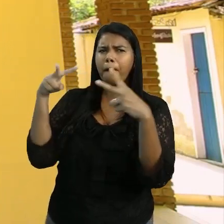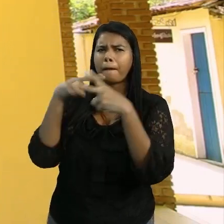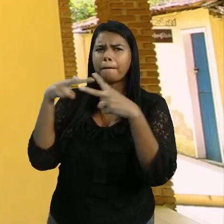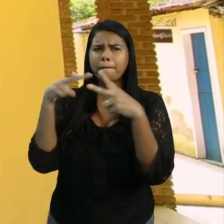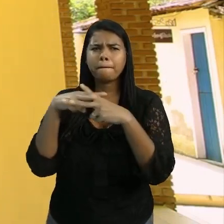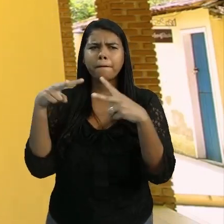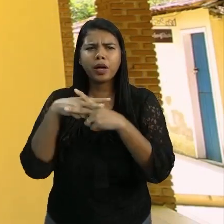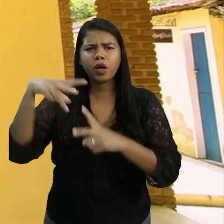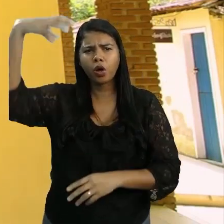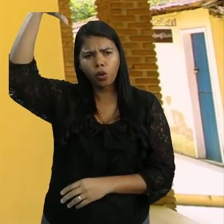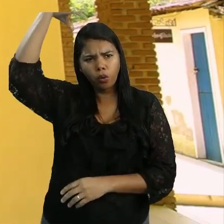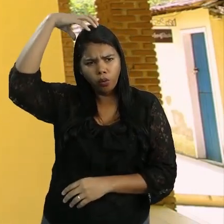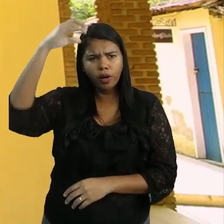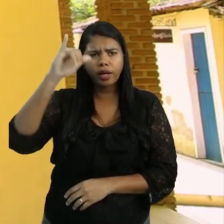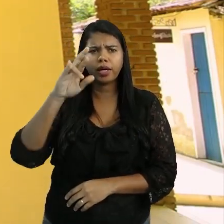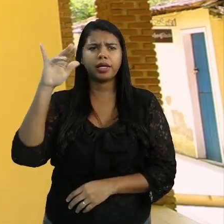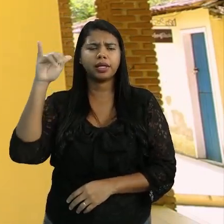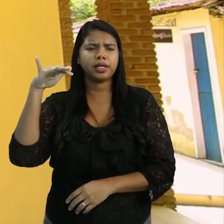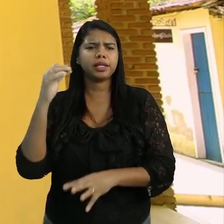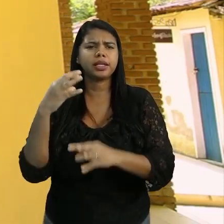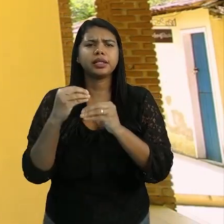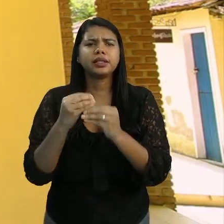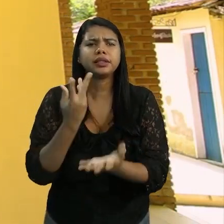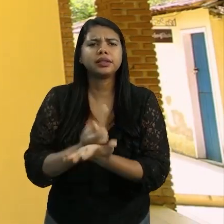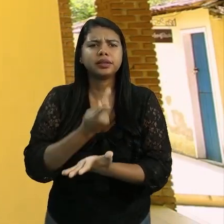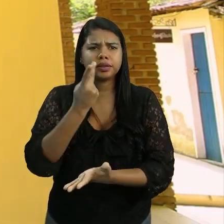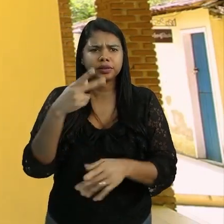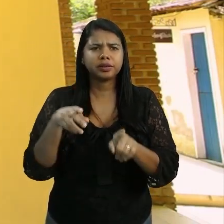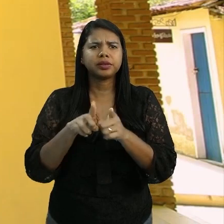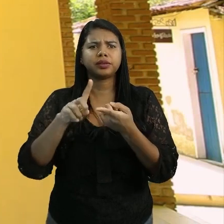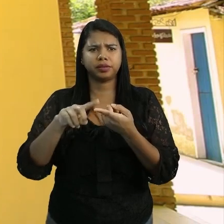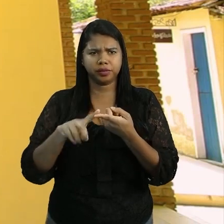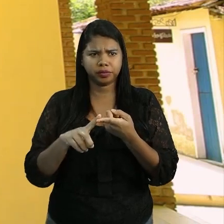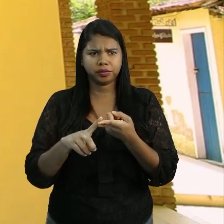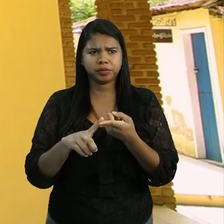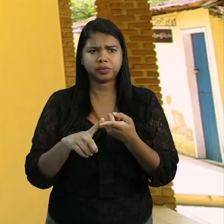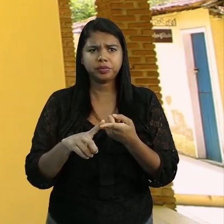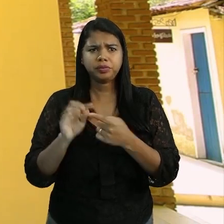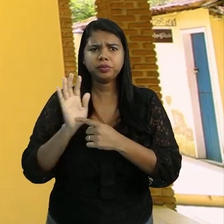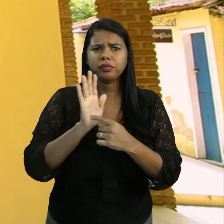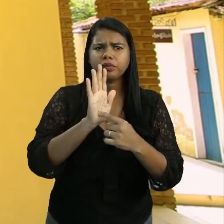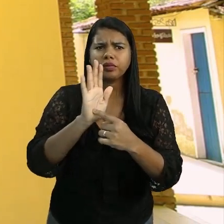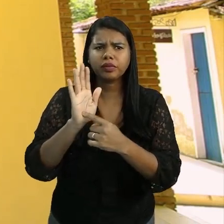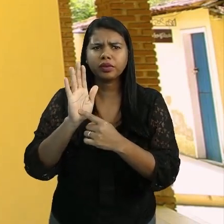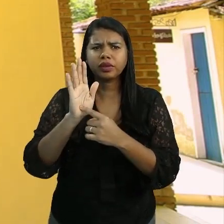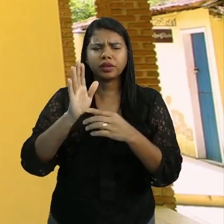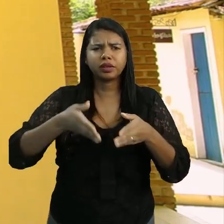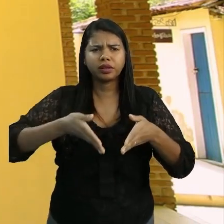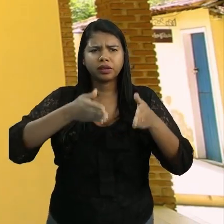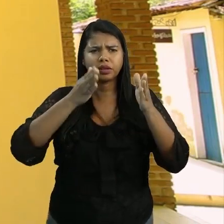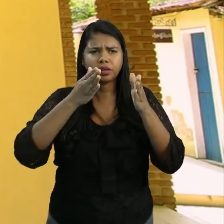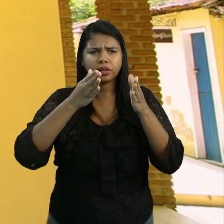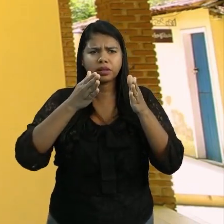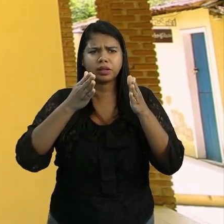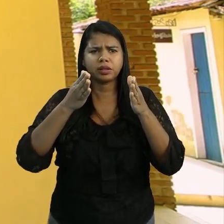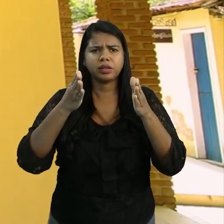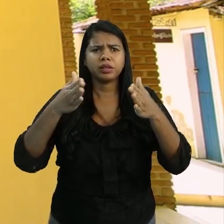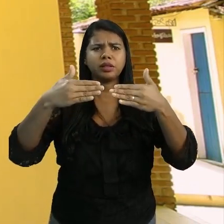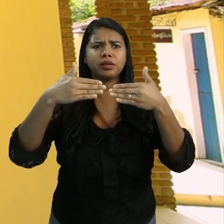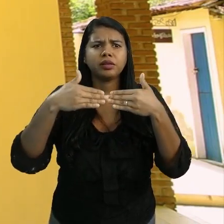na pilastra do seu castelo. Então ele tira essa espada, Hiranyakashipu tira a espada e apunhala uma pilastra do castelo.